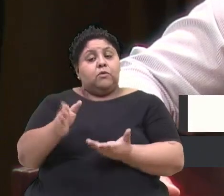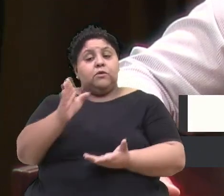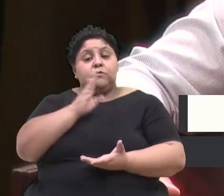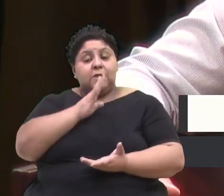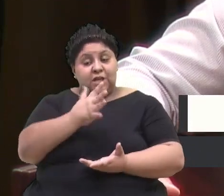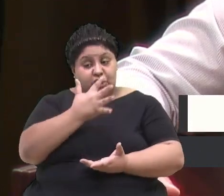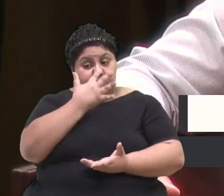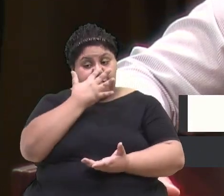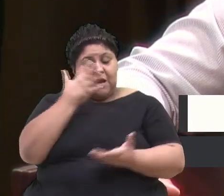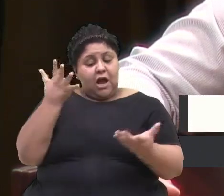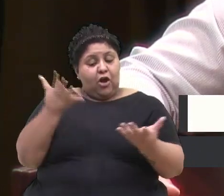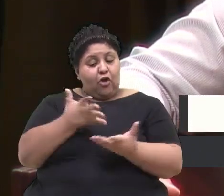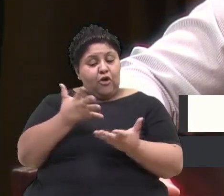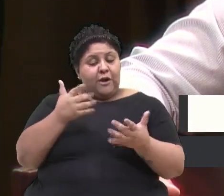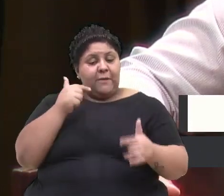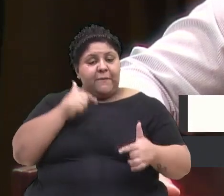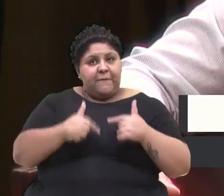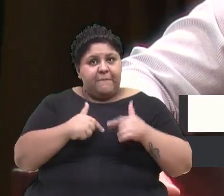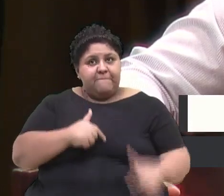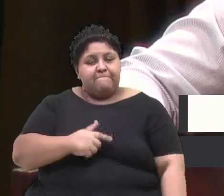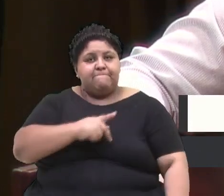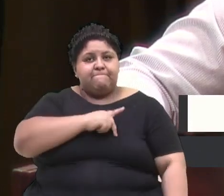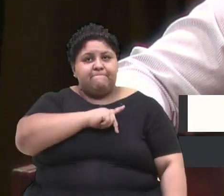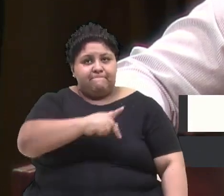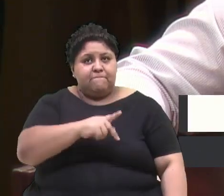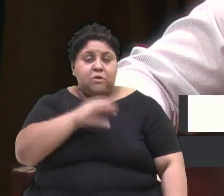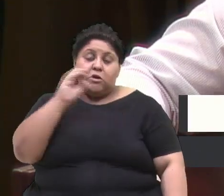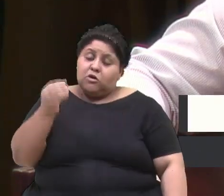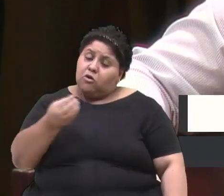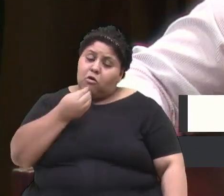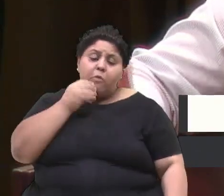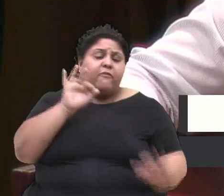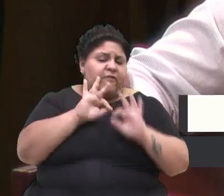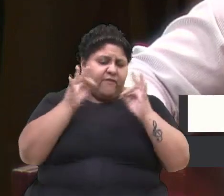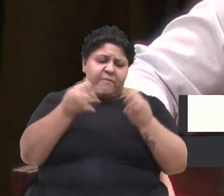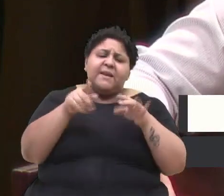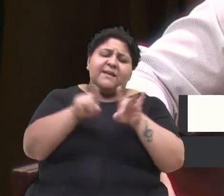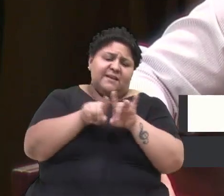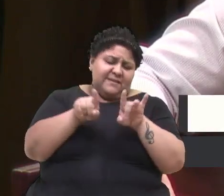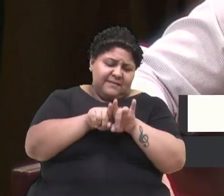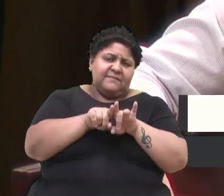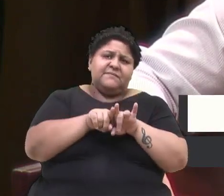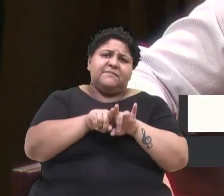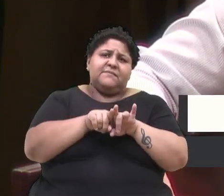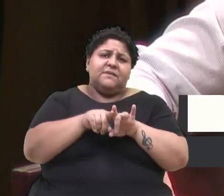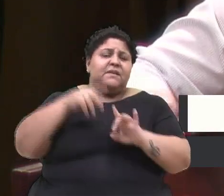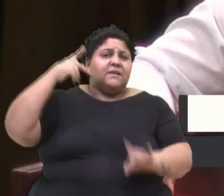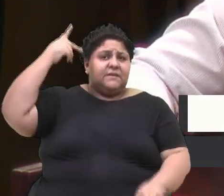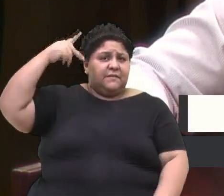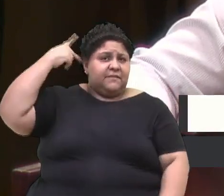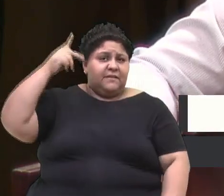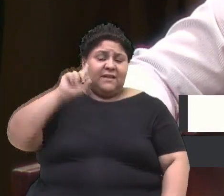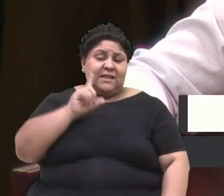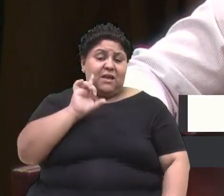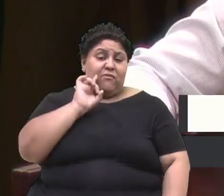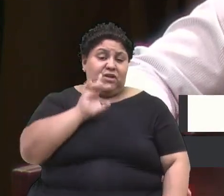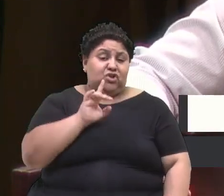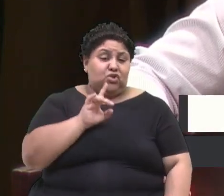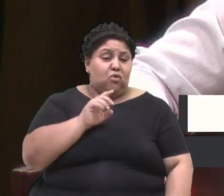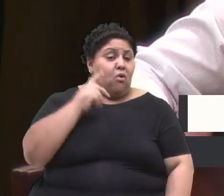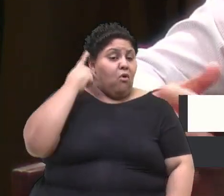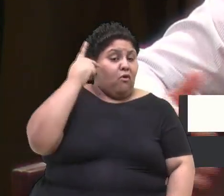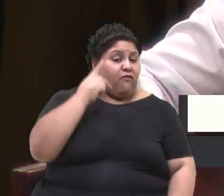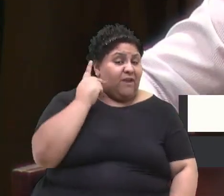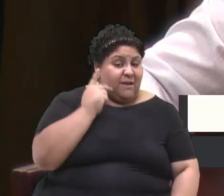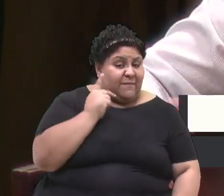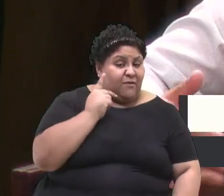senhor pelo trabalho. Então, ao senhor, certamente a sua família, né, porque a política não é só o parlamentar ou a